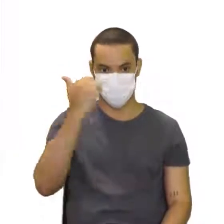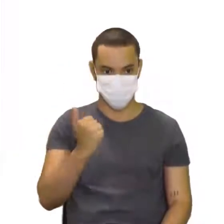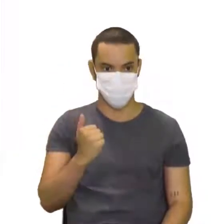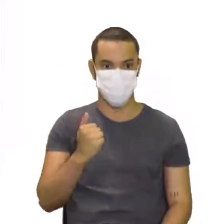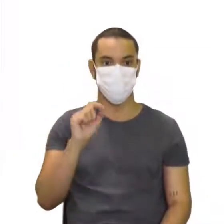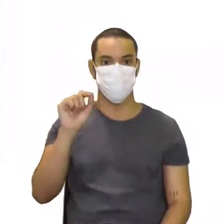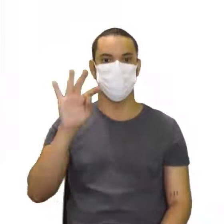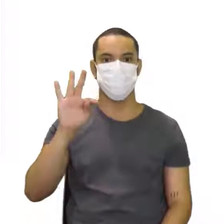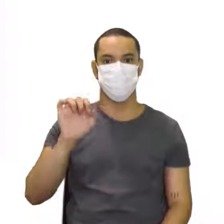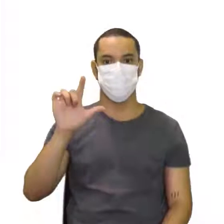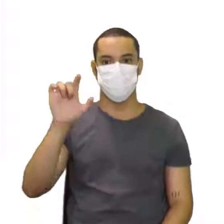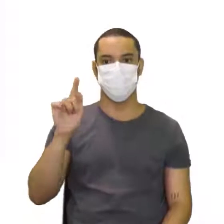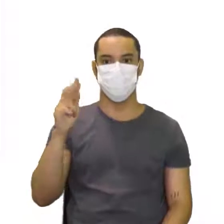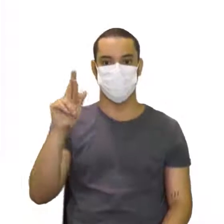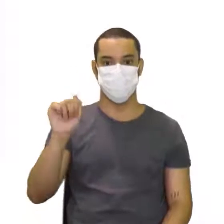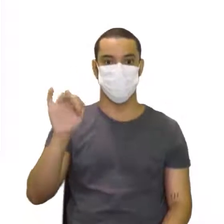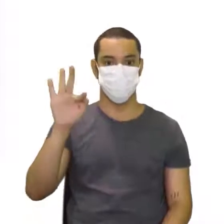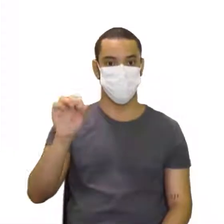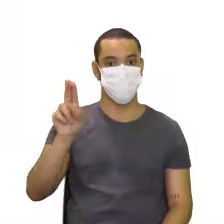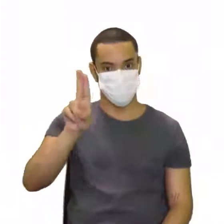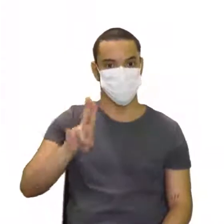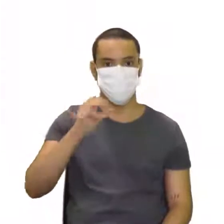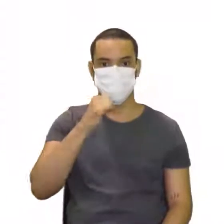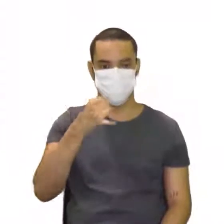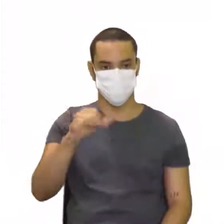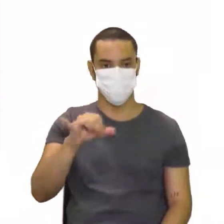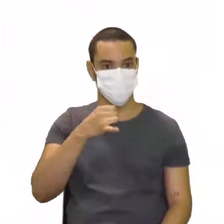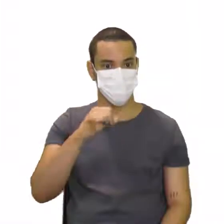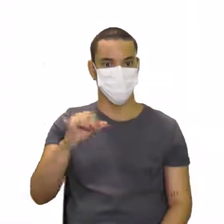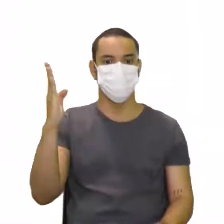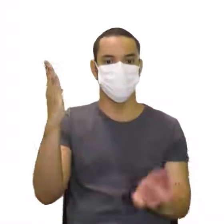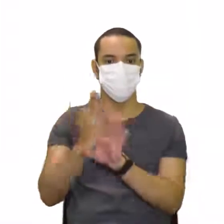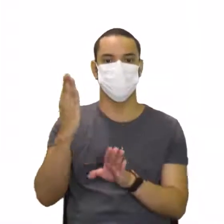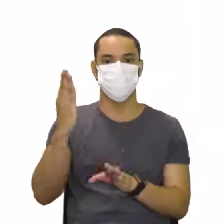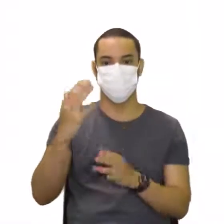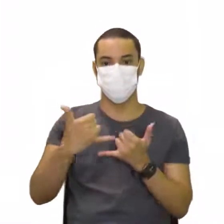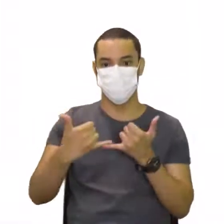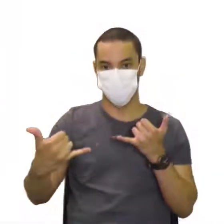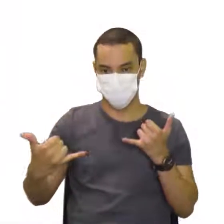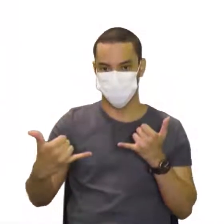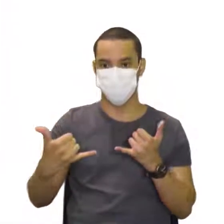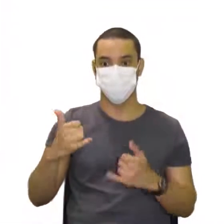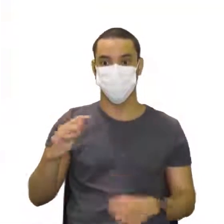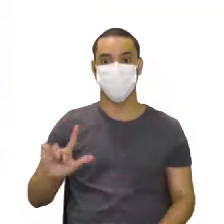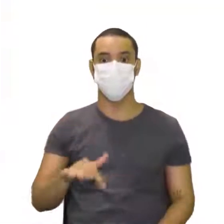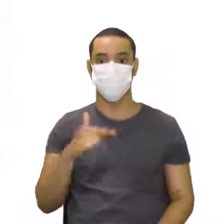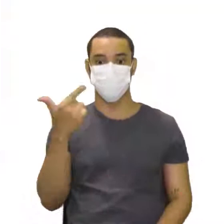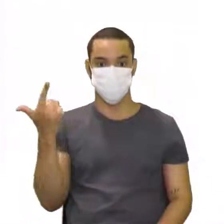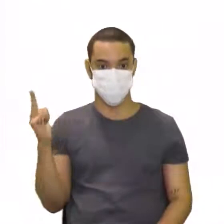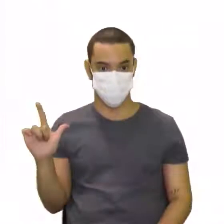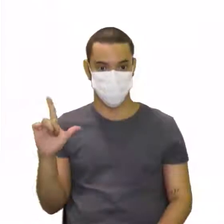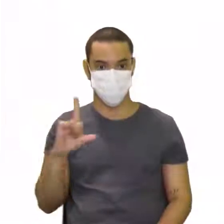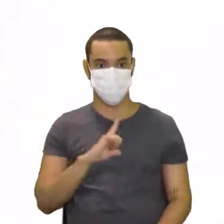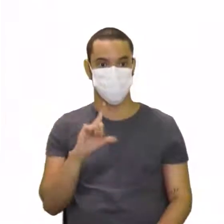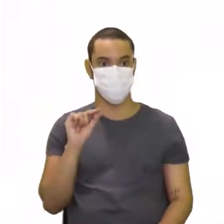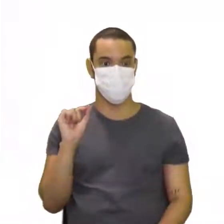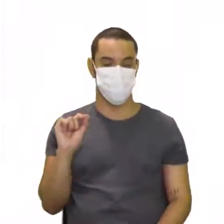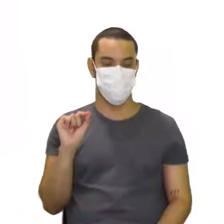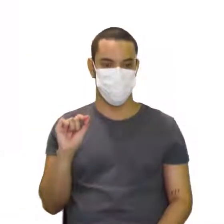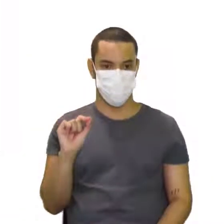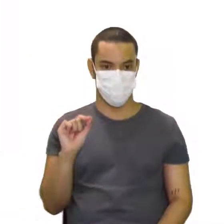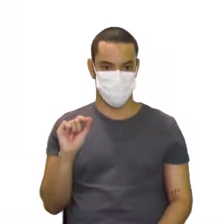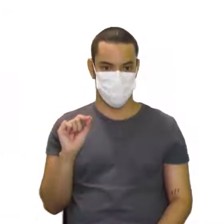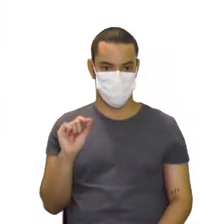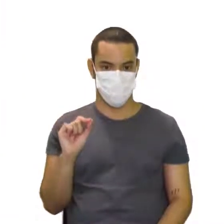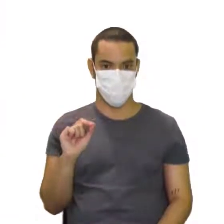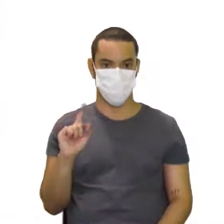usava aí a eletricidade enviando correntes elétricas através dos fios. Na outra ponta, então tá aqui, ó, tá,